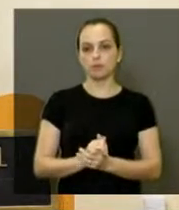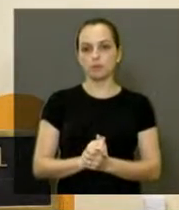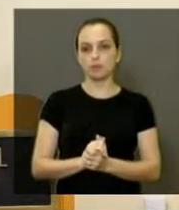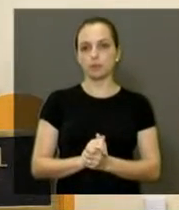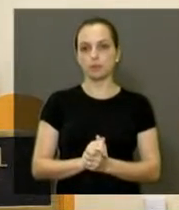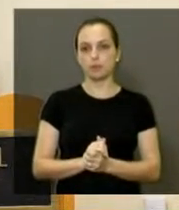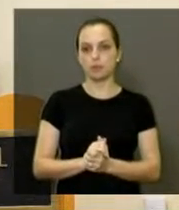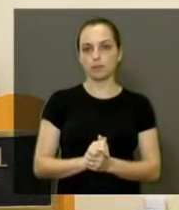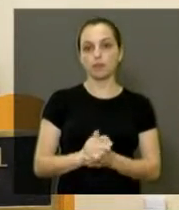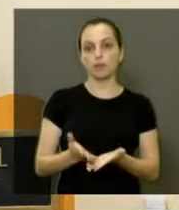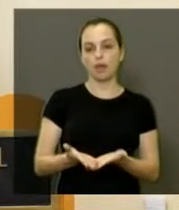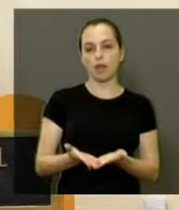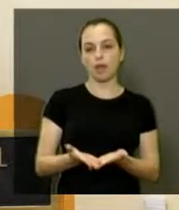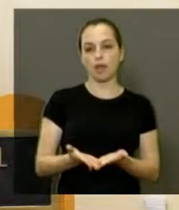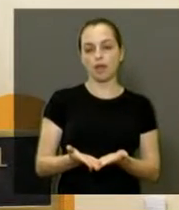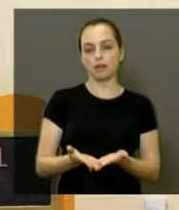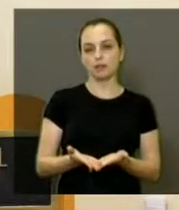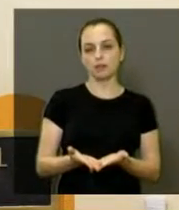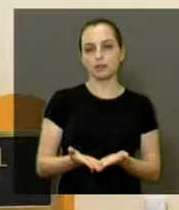As amenidades acabaram.